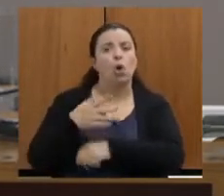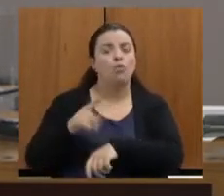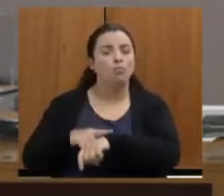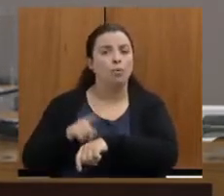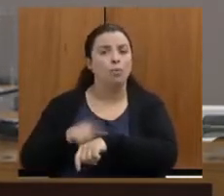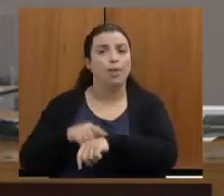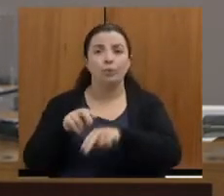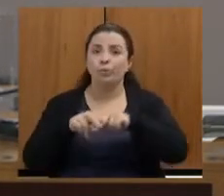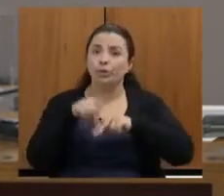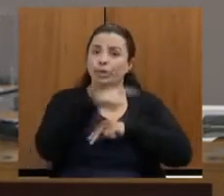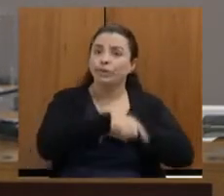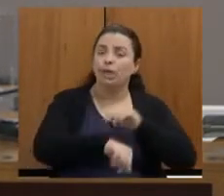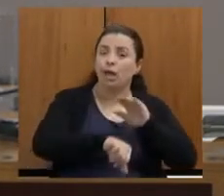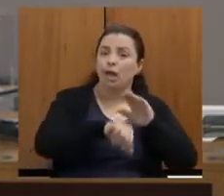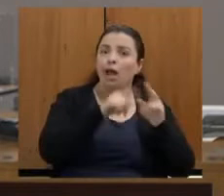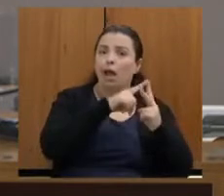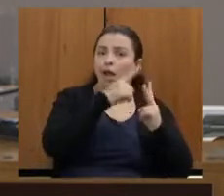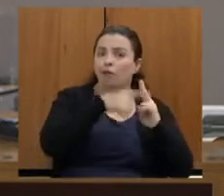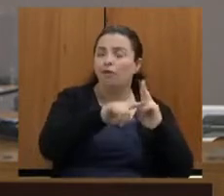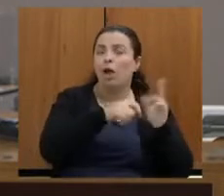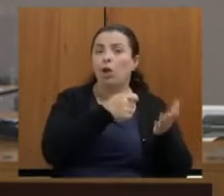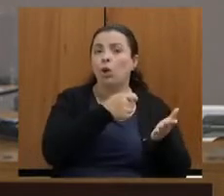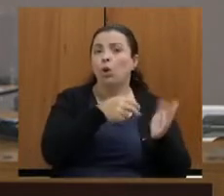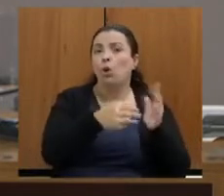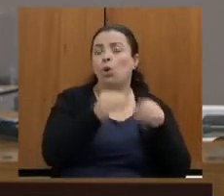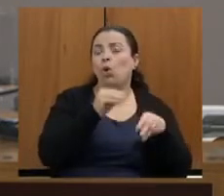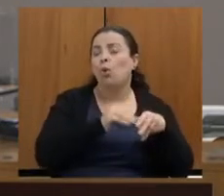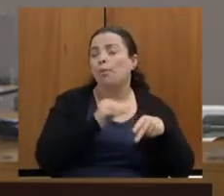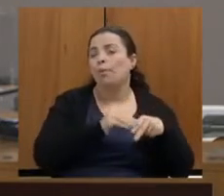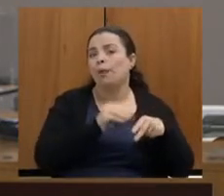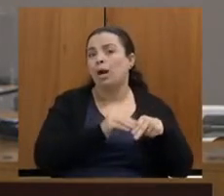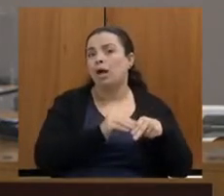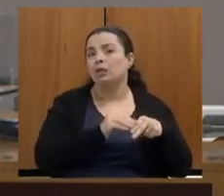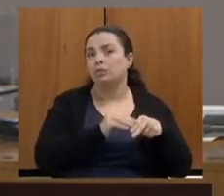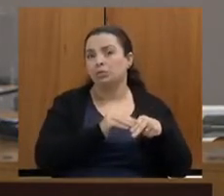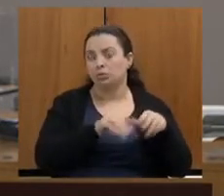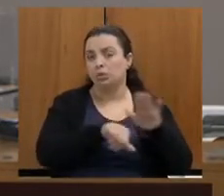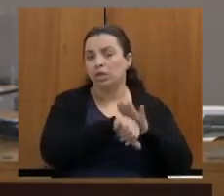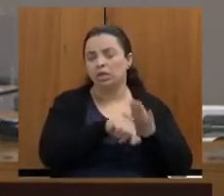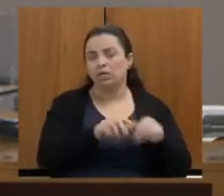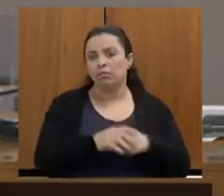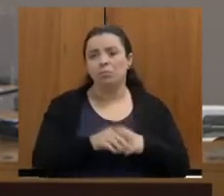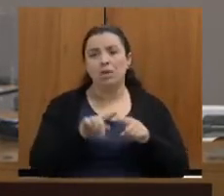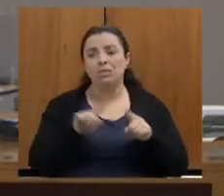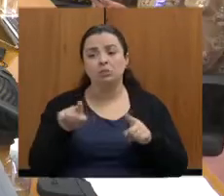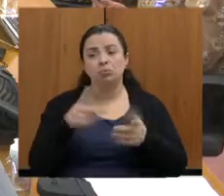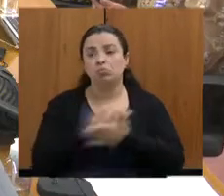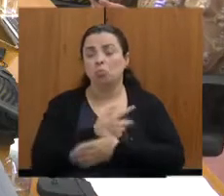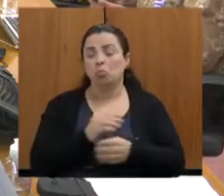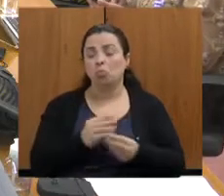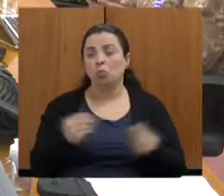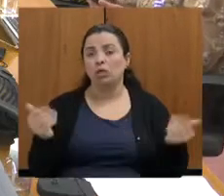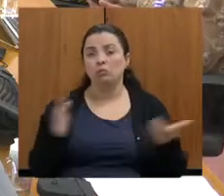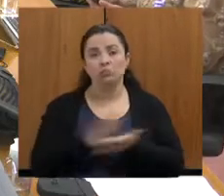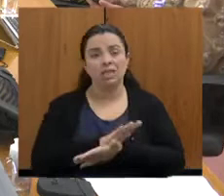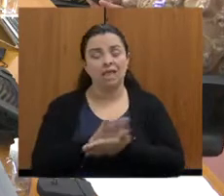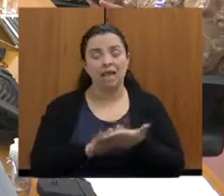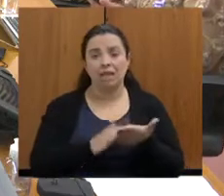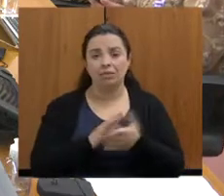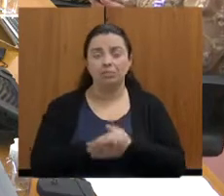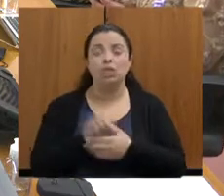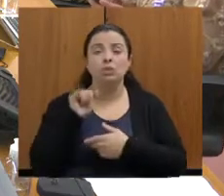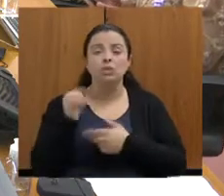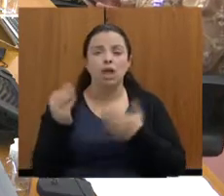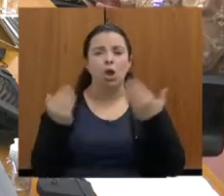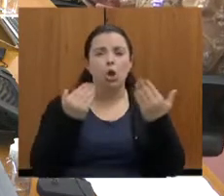da Vale pelo creme e também não foi feito então se você fizer um balanço muito daquilo quase